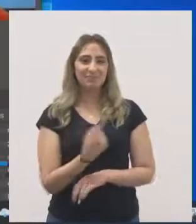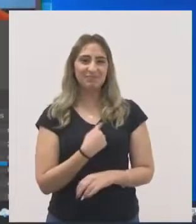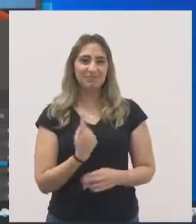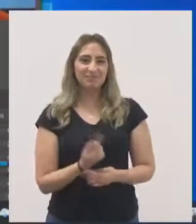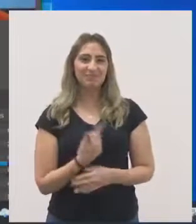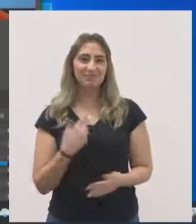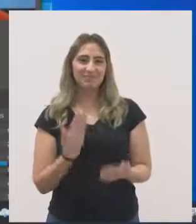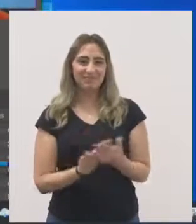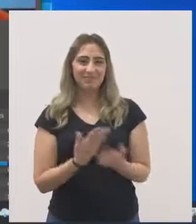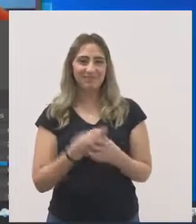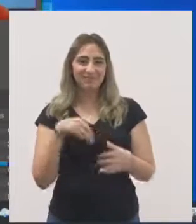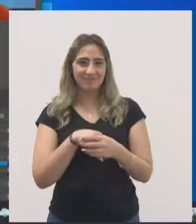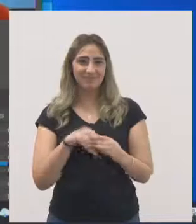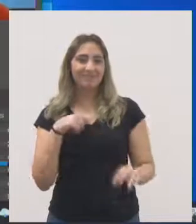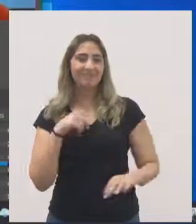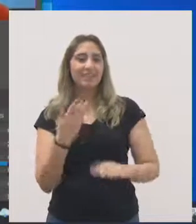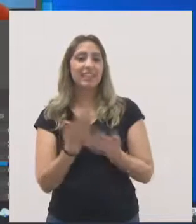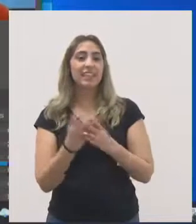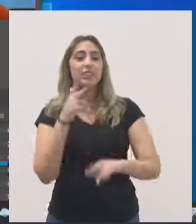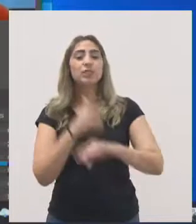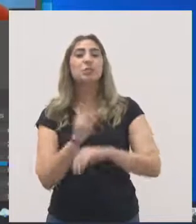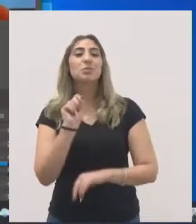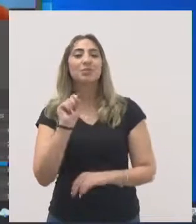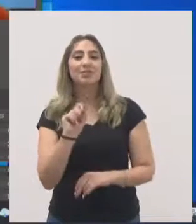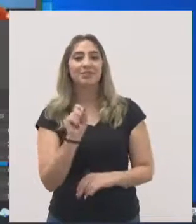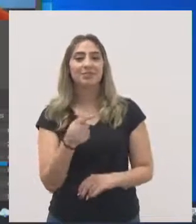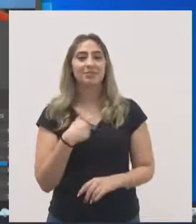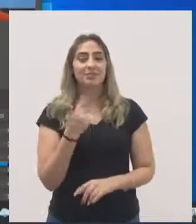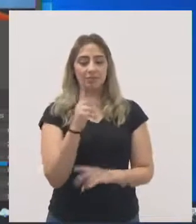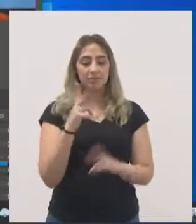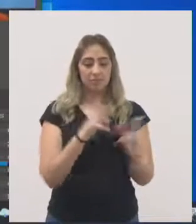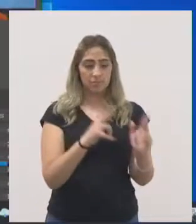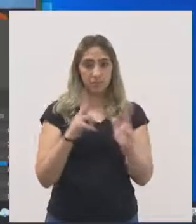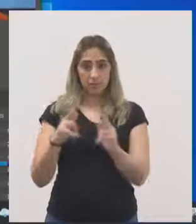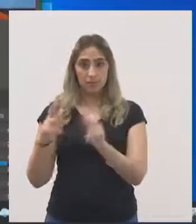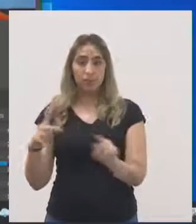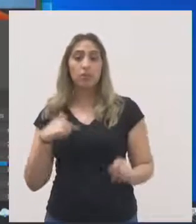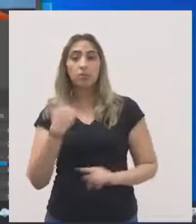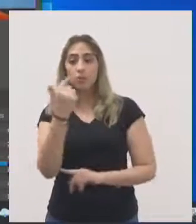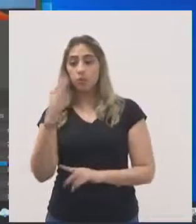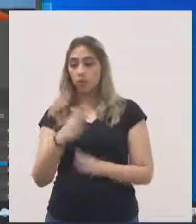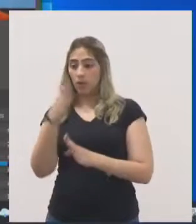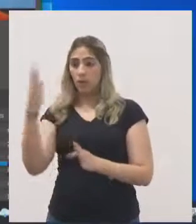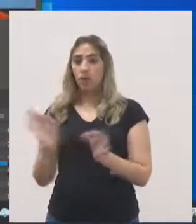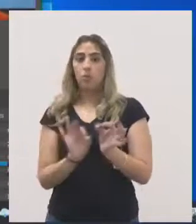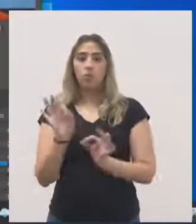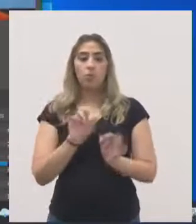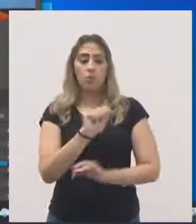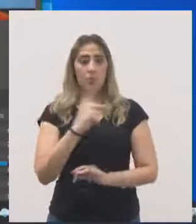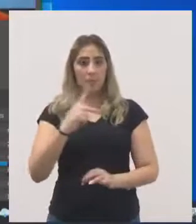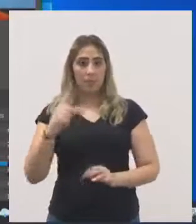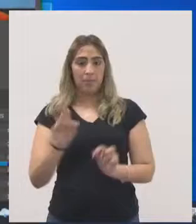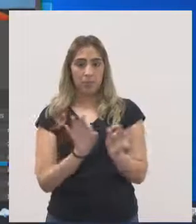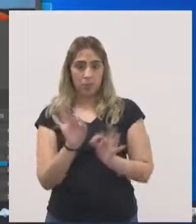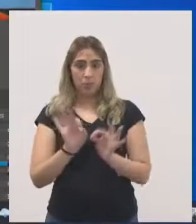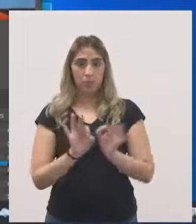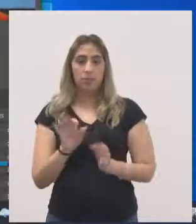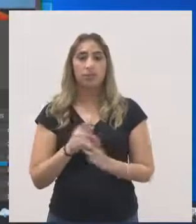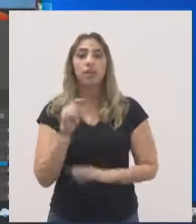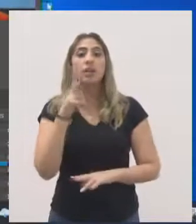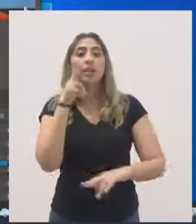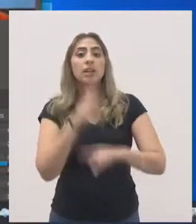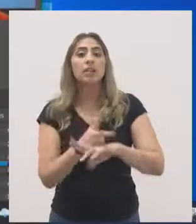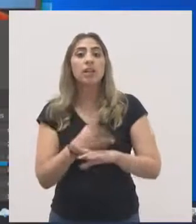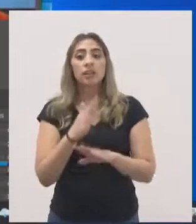estúdio. O que é o modo estúdio? Um lado são as prévias e do outro lado o programa. Aquilo que vai ser gravado está